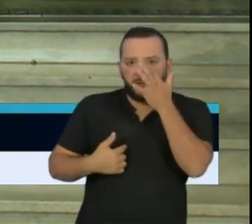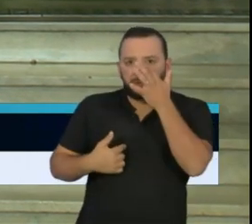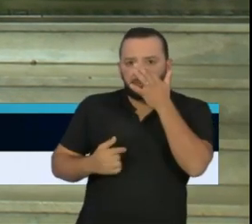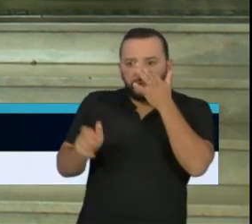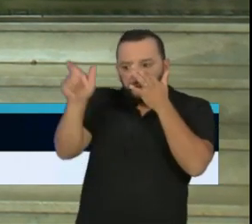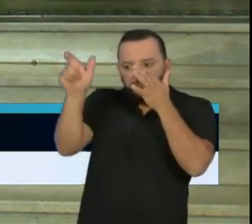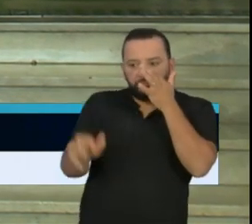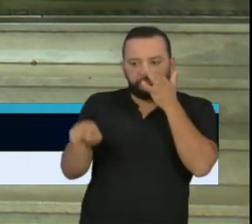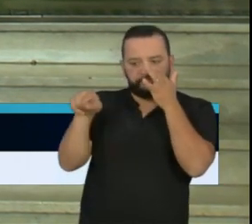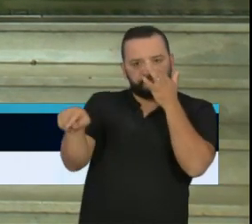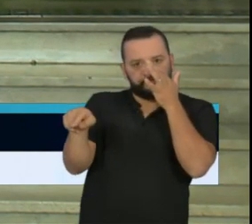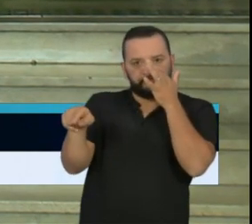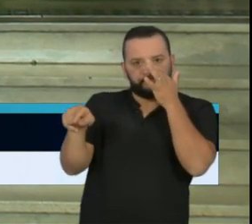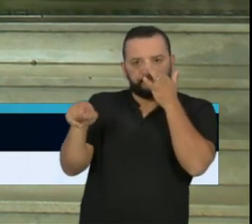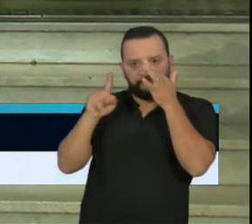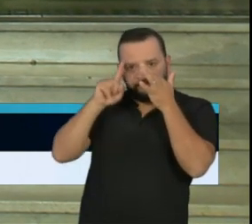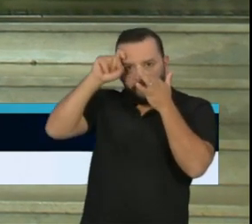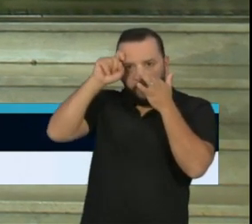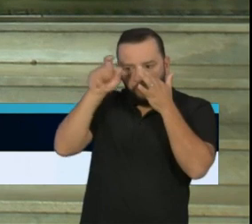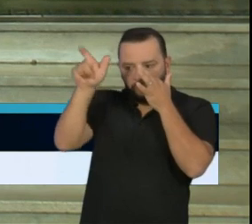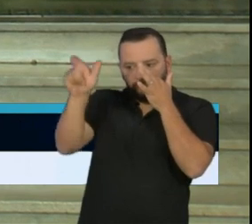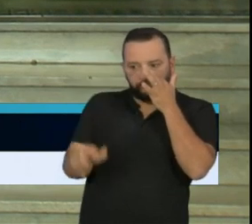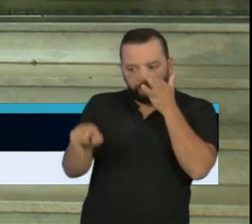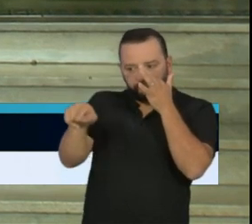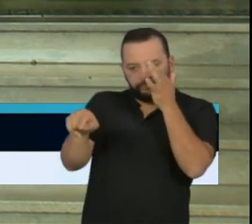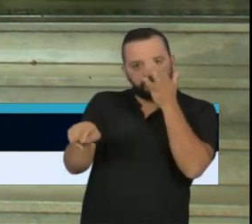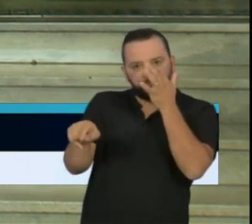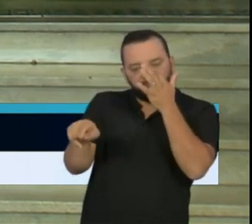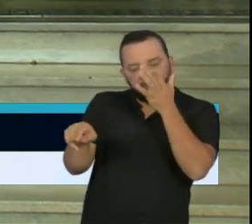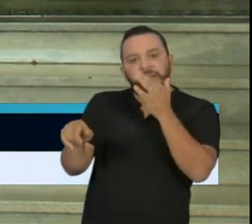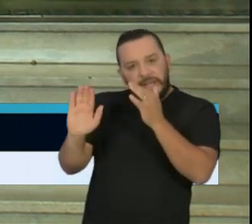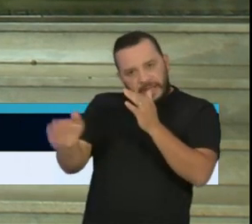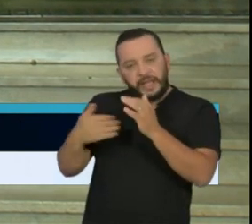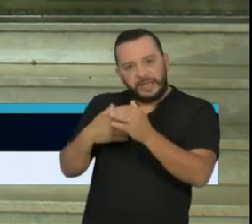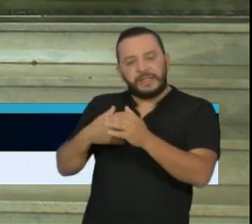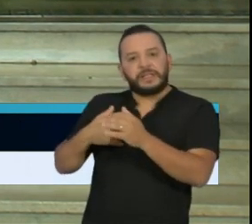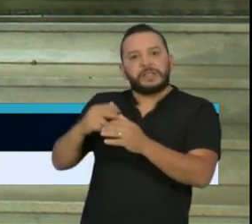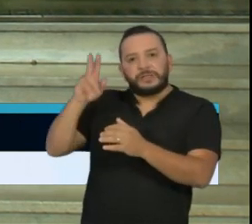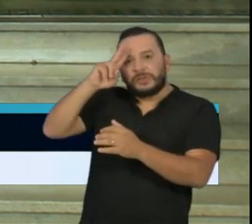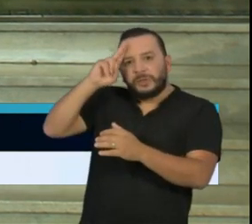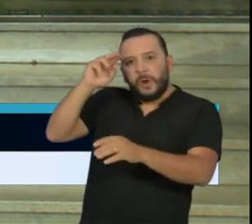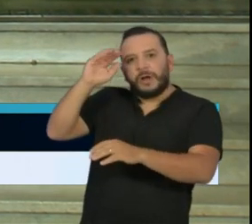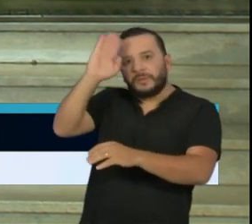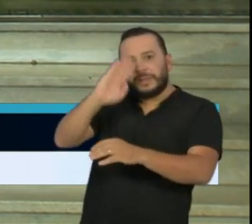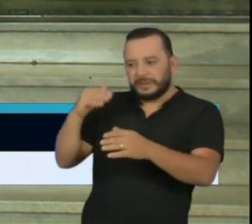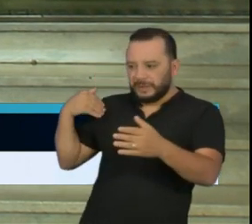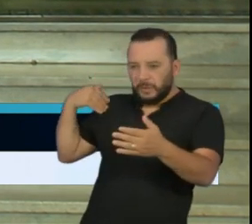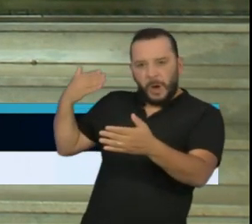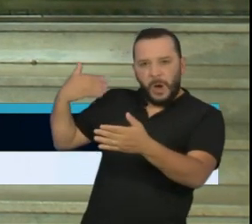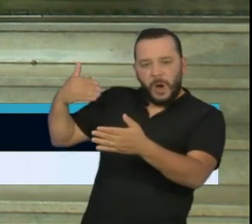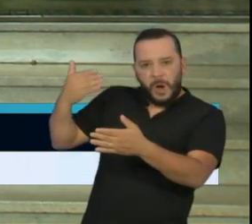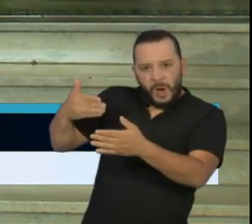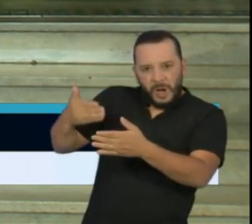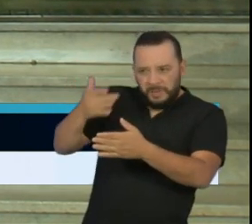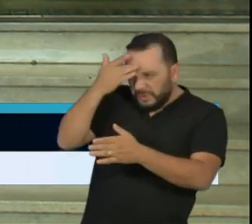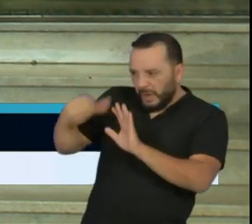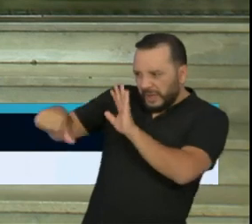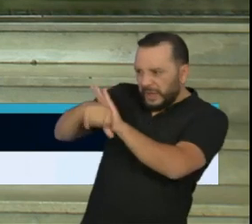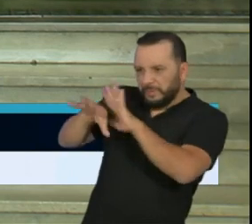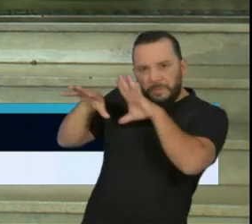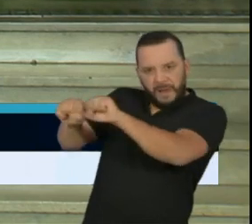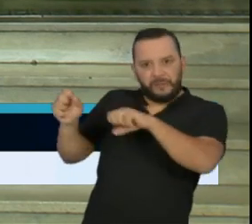a mudar a história deste país, ao conduzir a Operação Lava Jato, ao levar para a